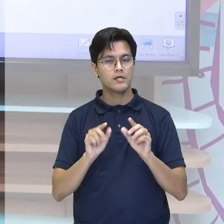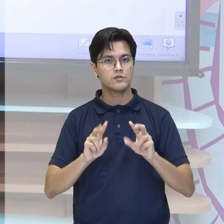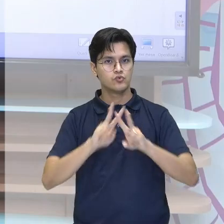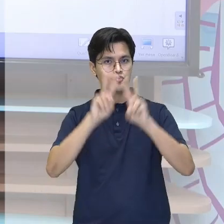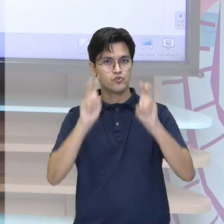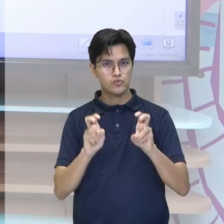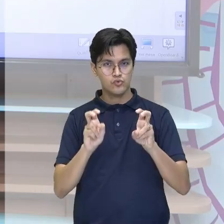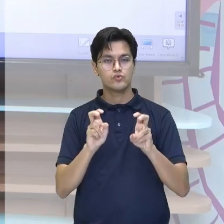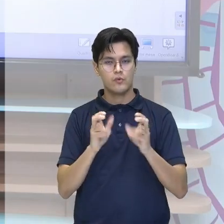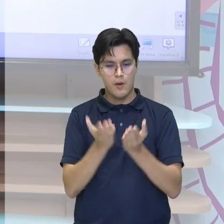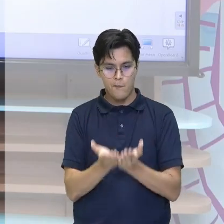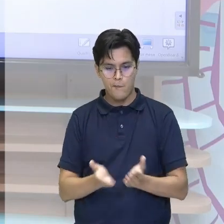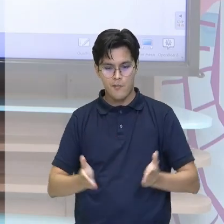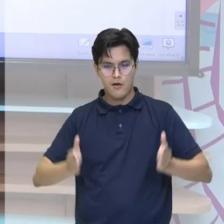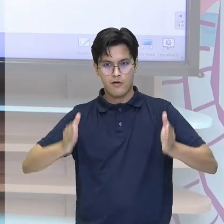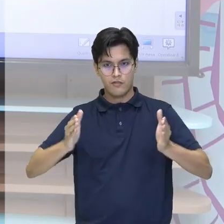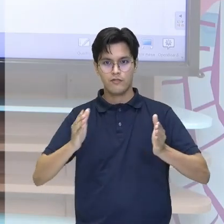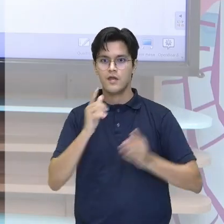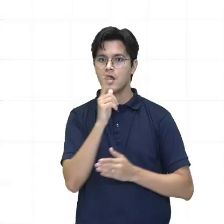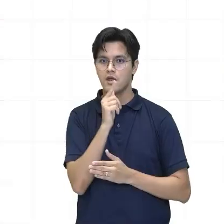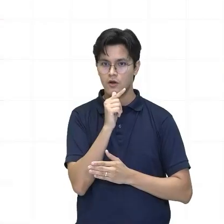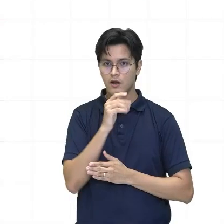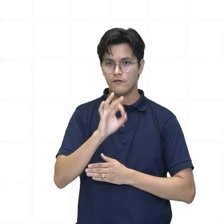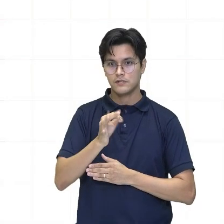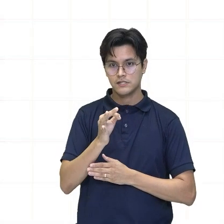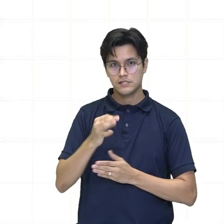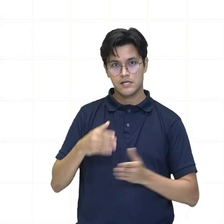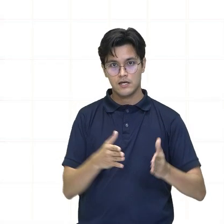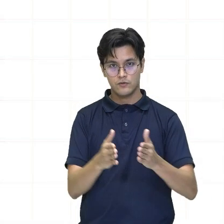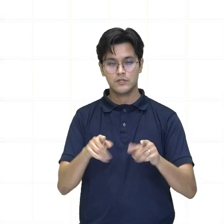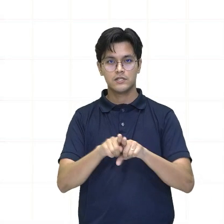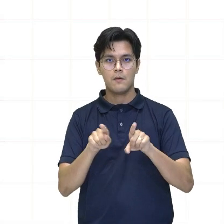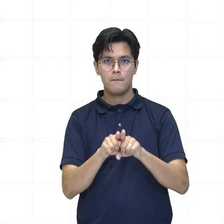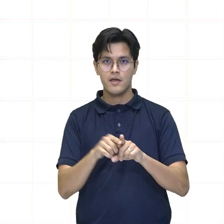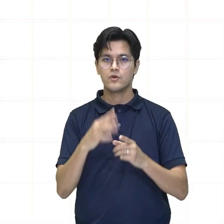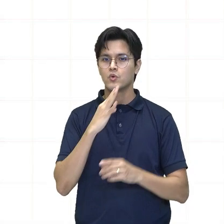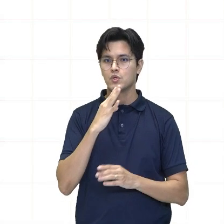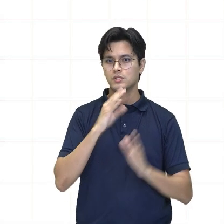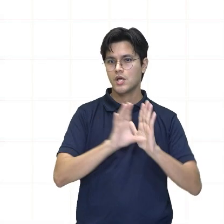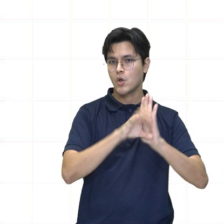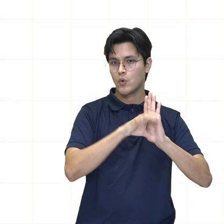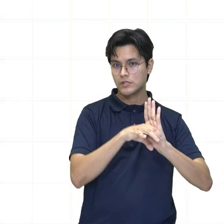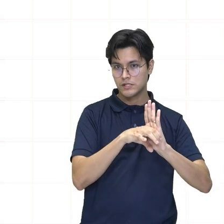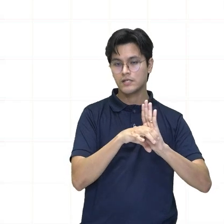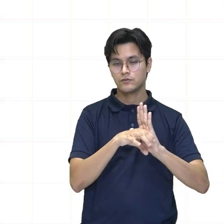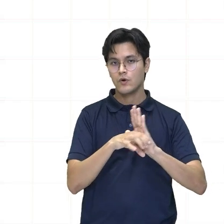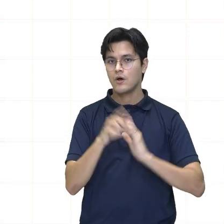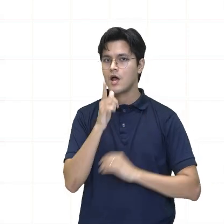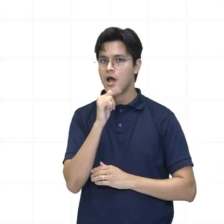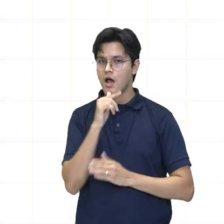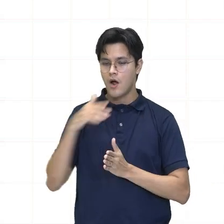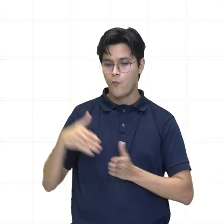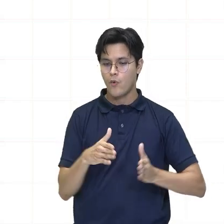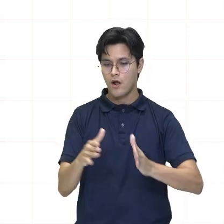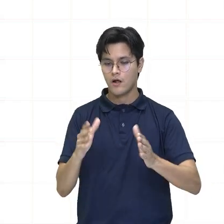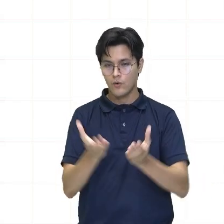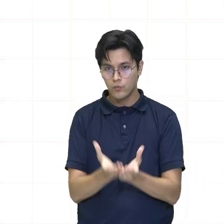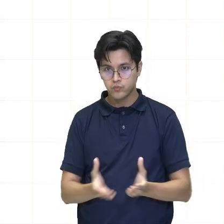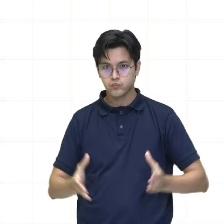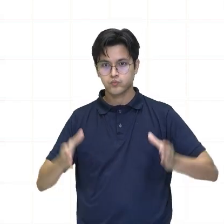conhecer um pouco dos conceitos. Aí nós temos inicialmente bacia hidrográfica, vai ser o